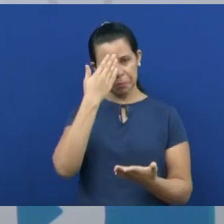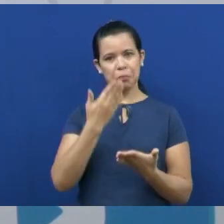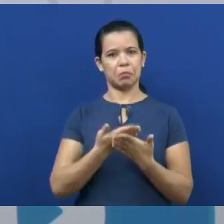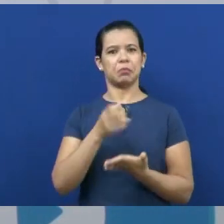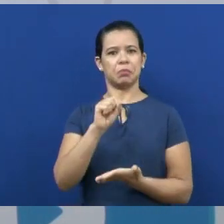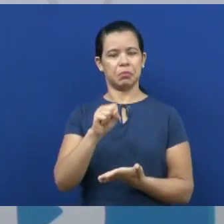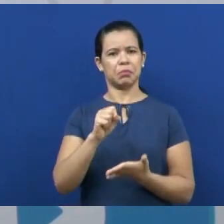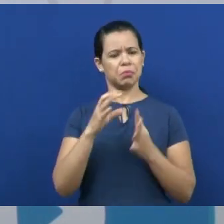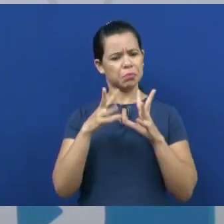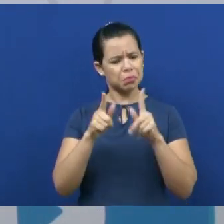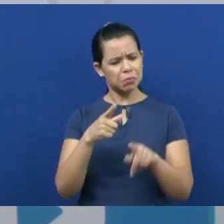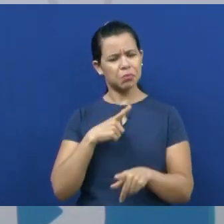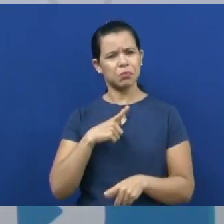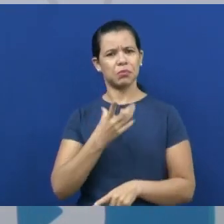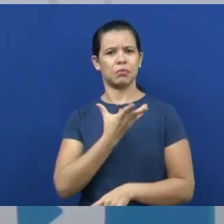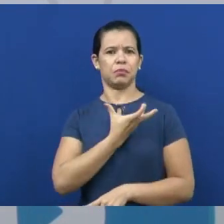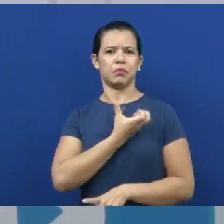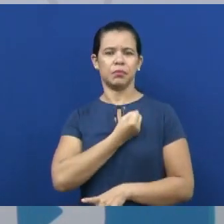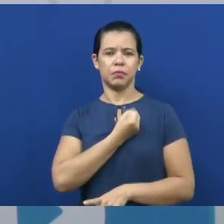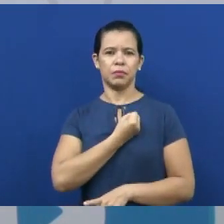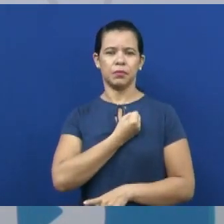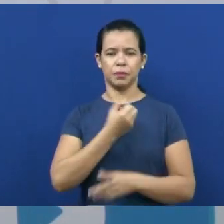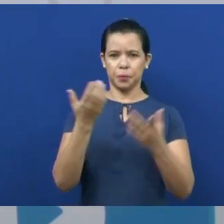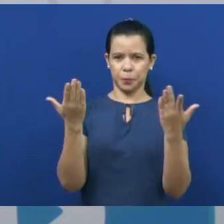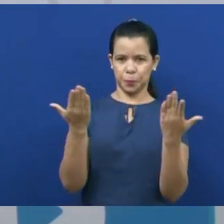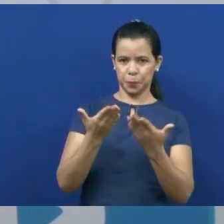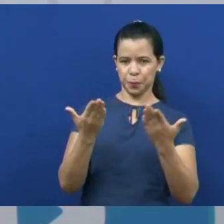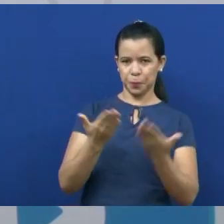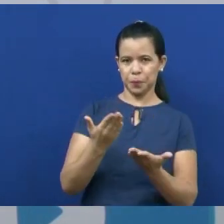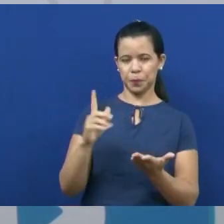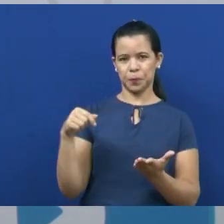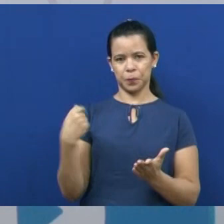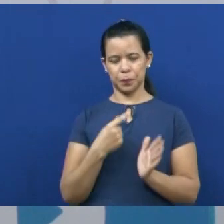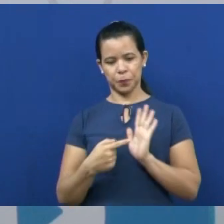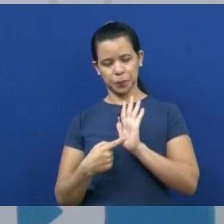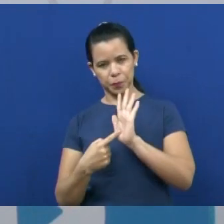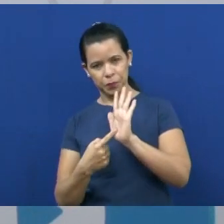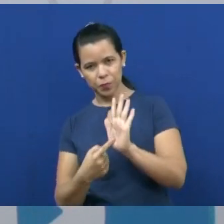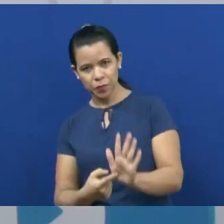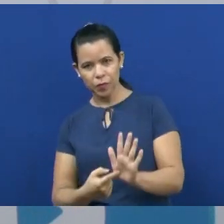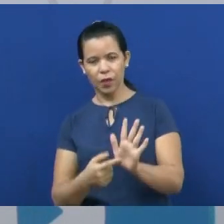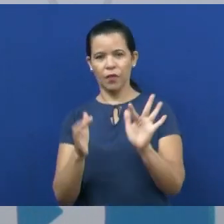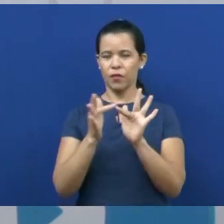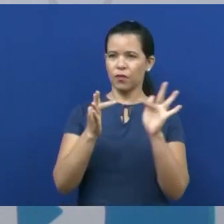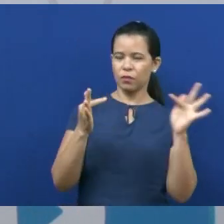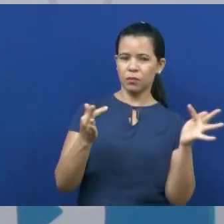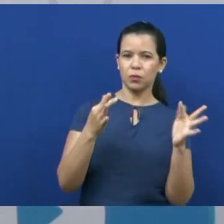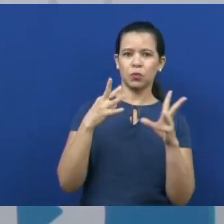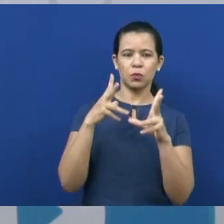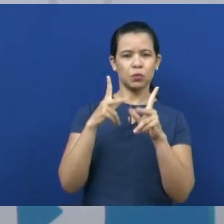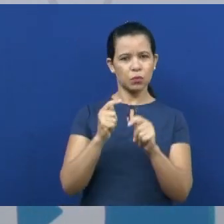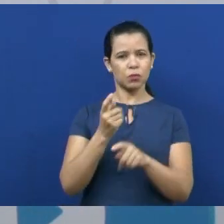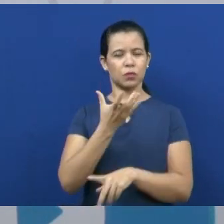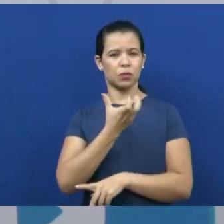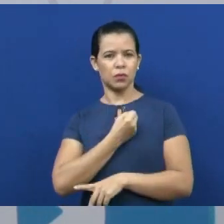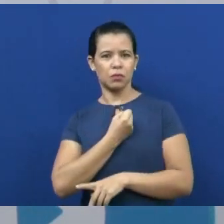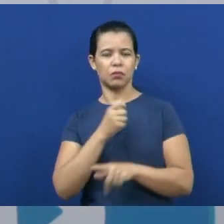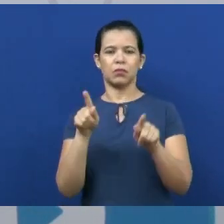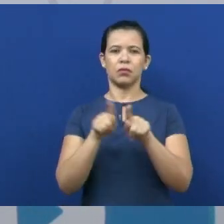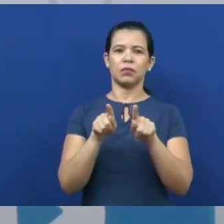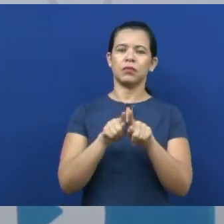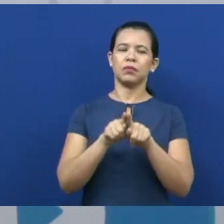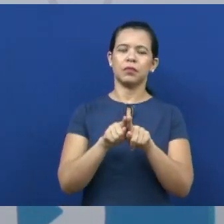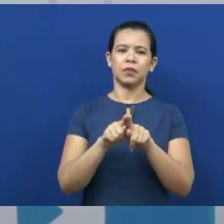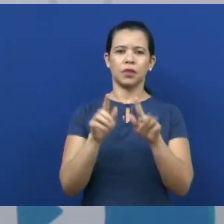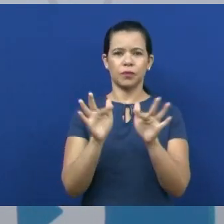número. Hoje, para retratar sobre essa frase e sobre o conceito de função exponencial, nós vamos trabalhar